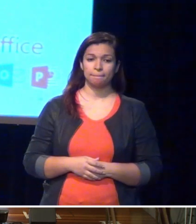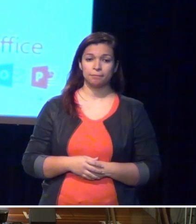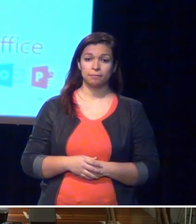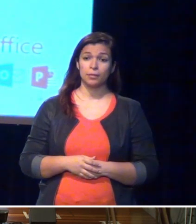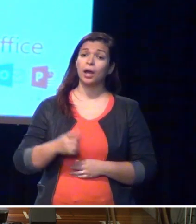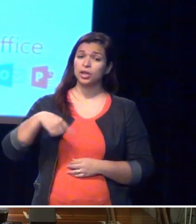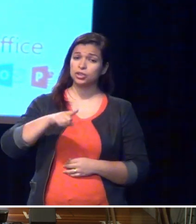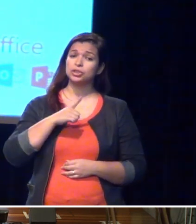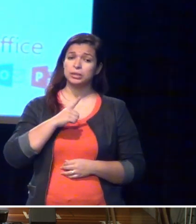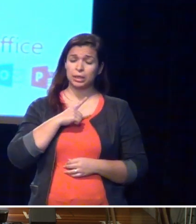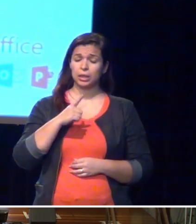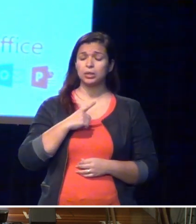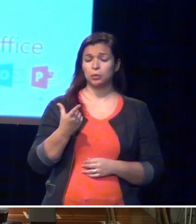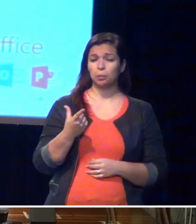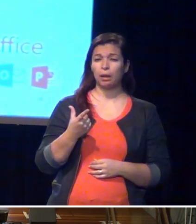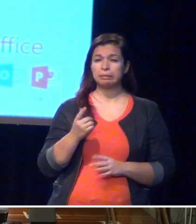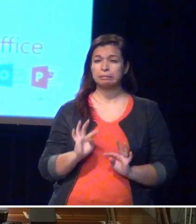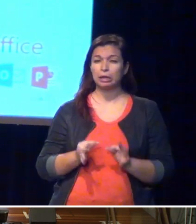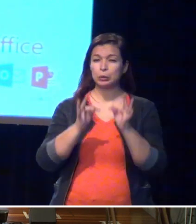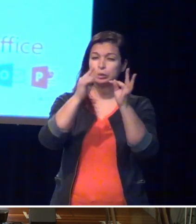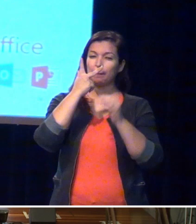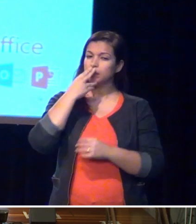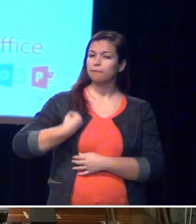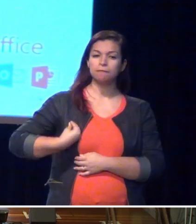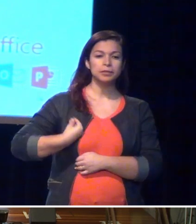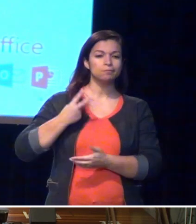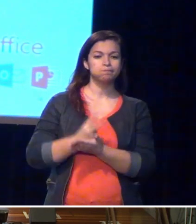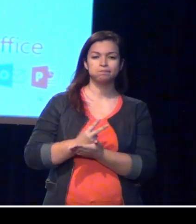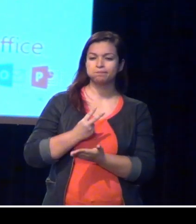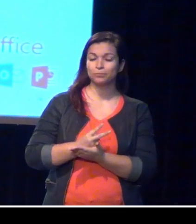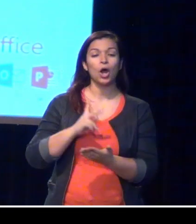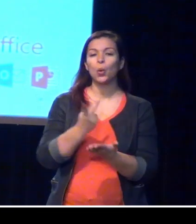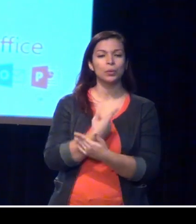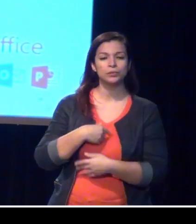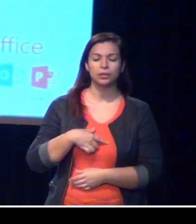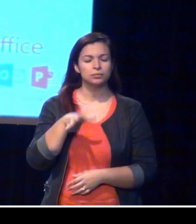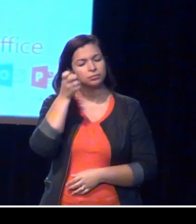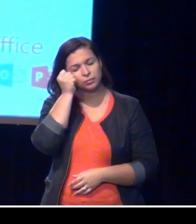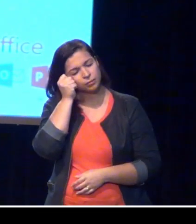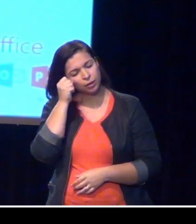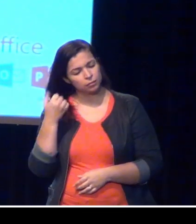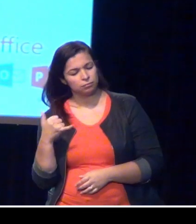onipresente. Desde a hora que a gente acorda, por conta de um despertador que toca,